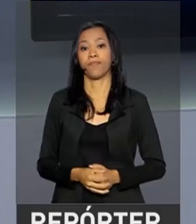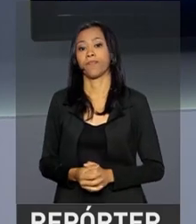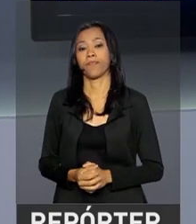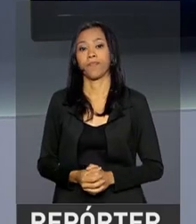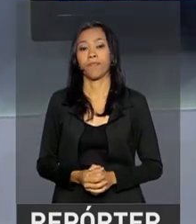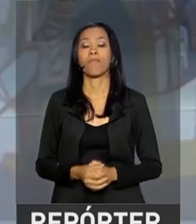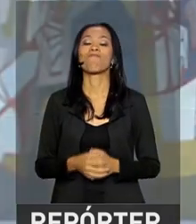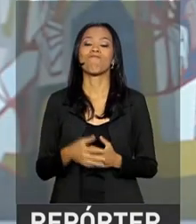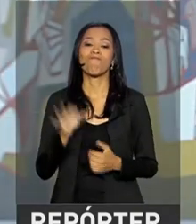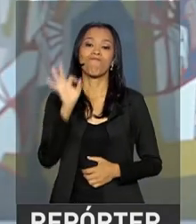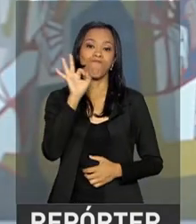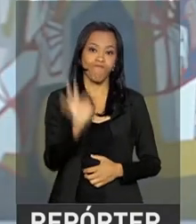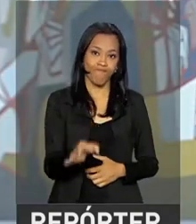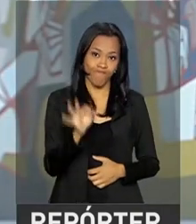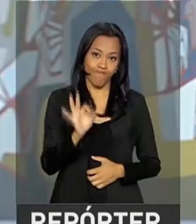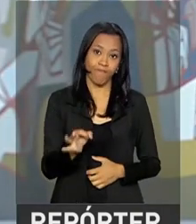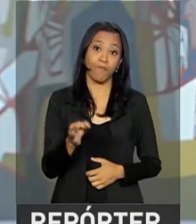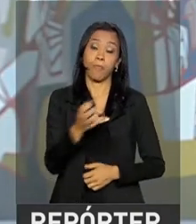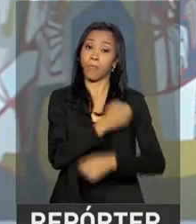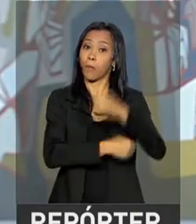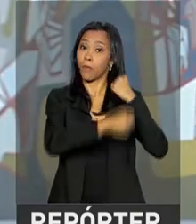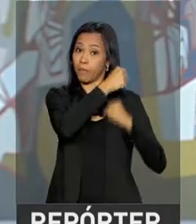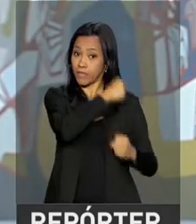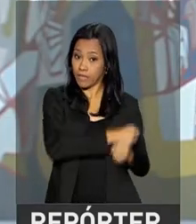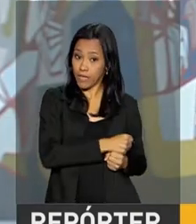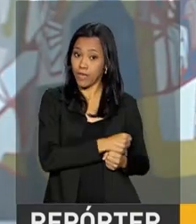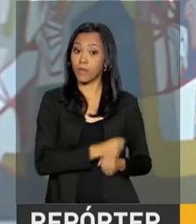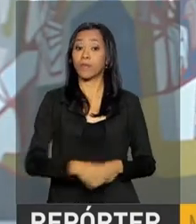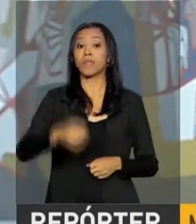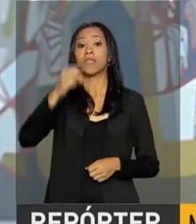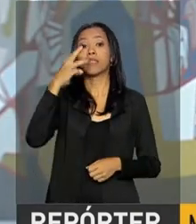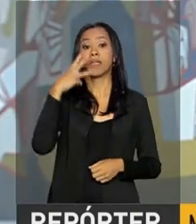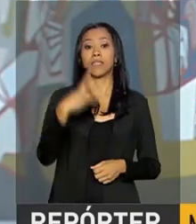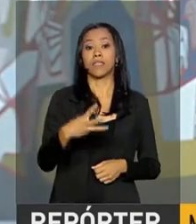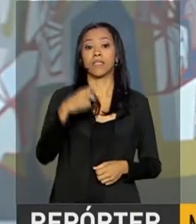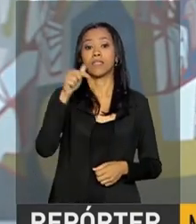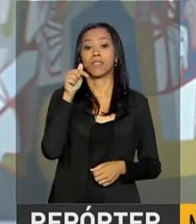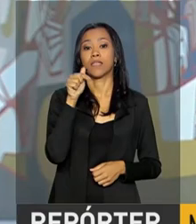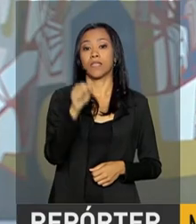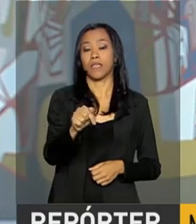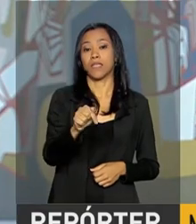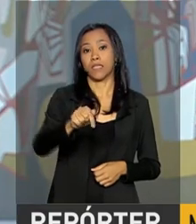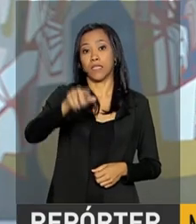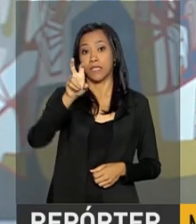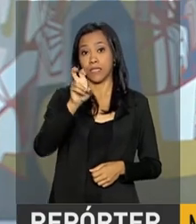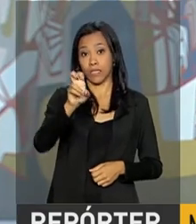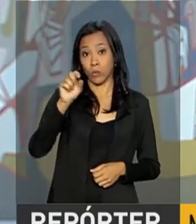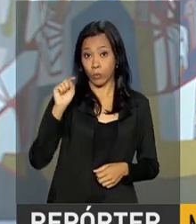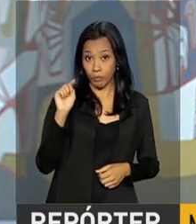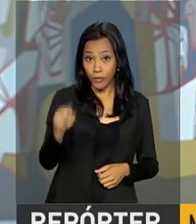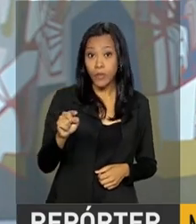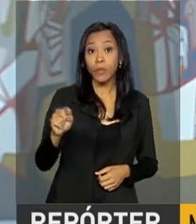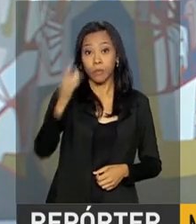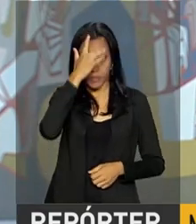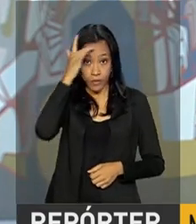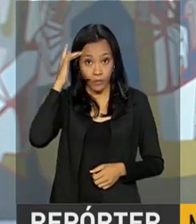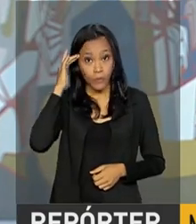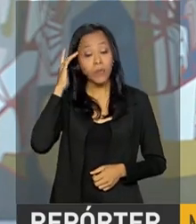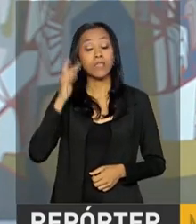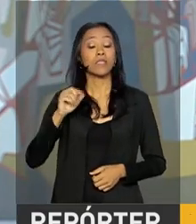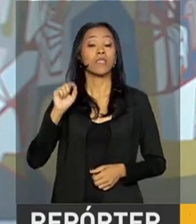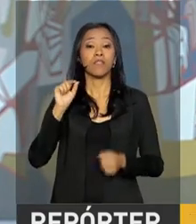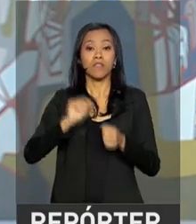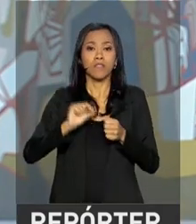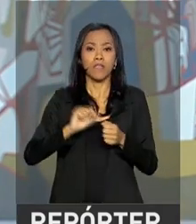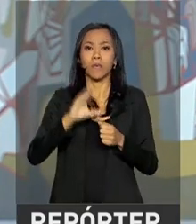Olá, Carol, é isso mesmo. Olha, no ano passado, 375 estrangeiros que praticaram crimes no país